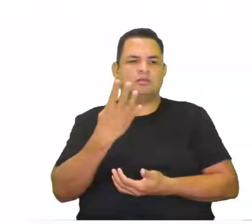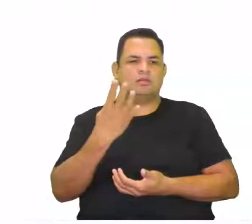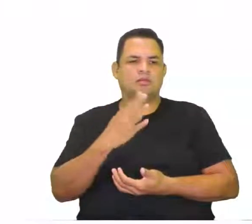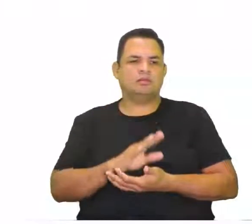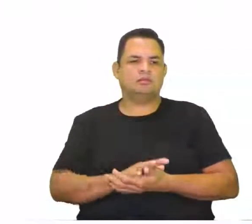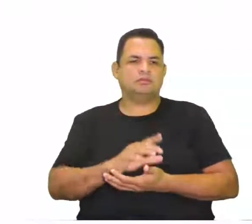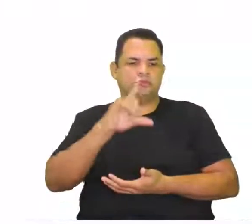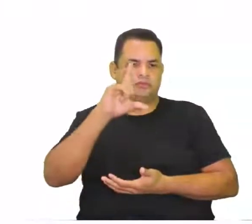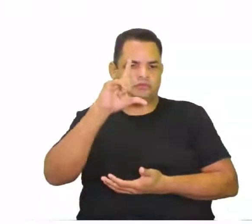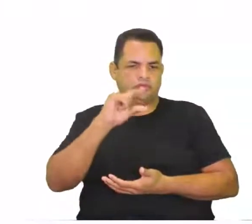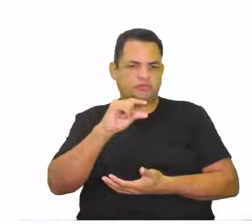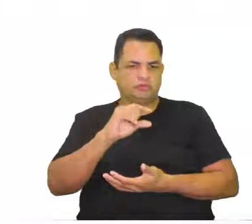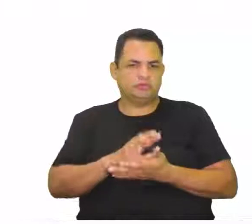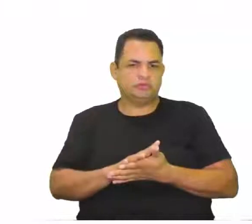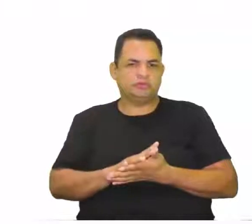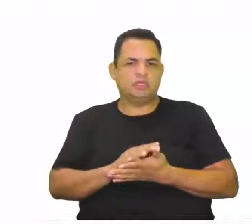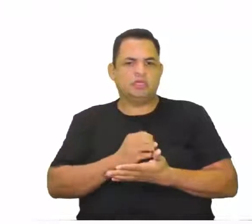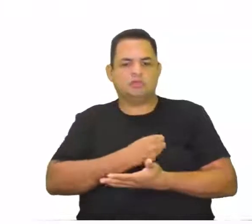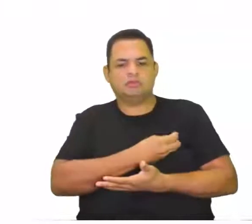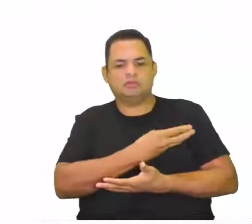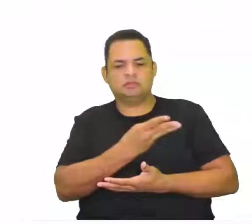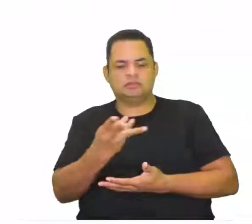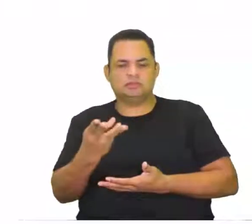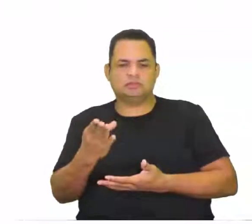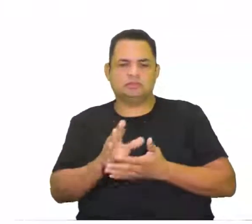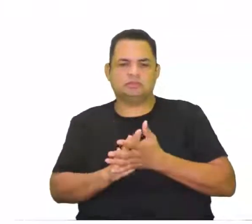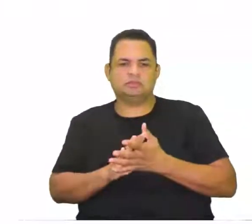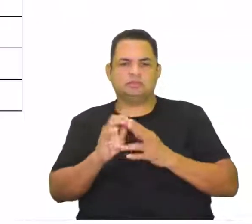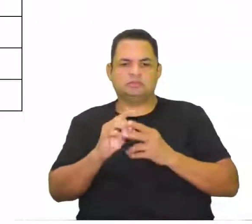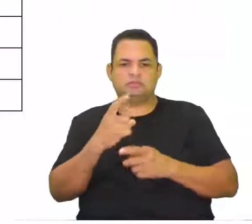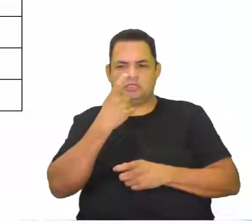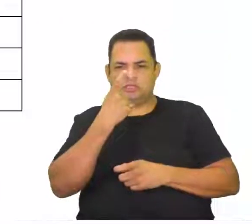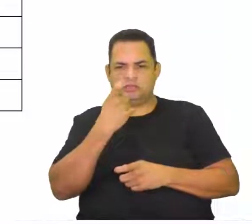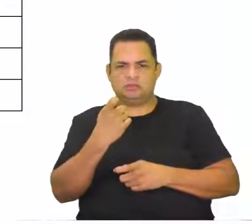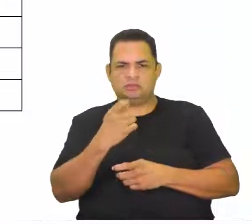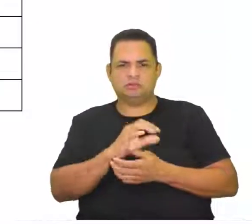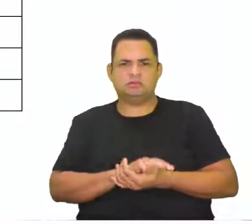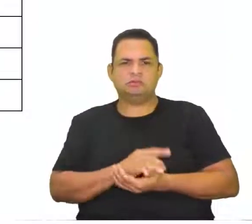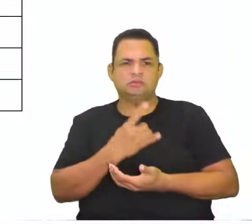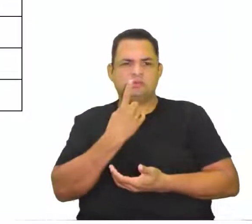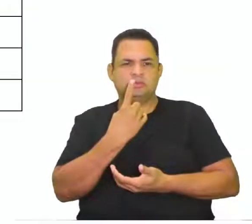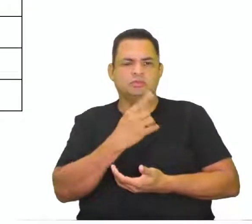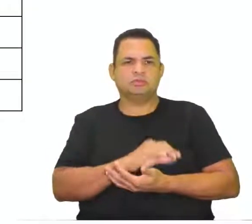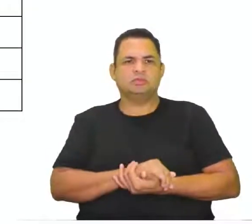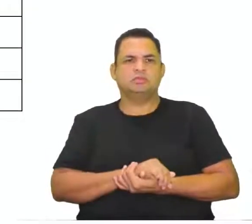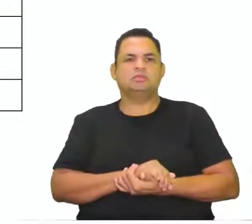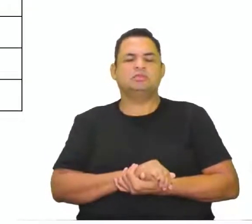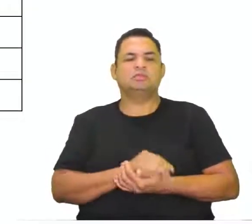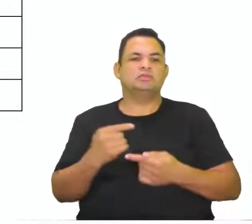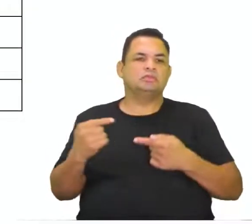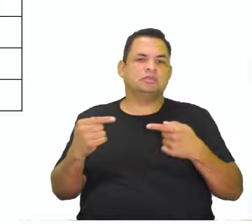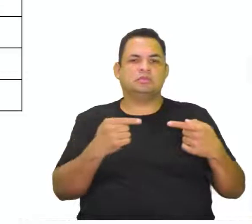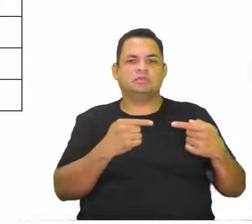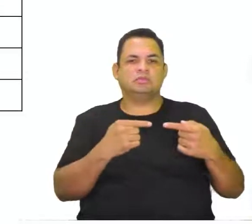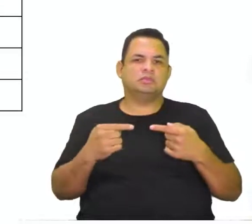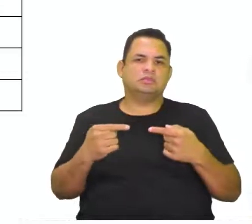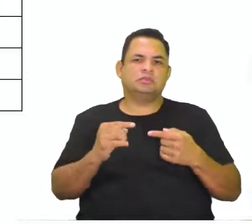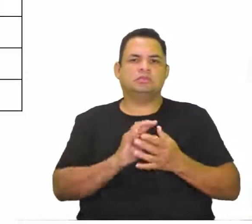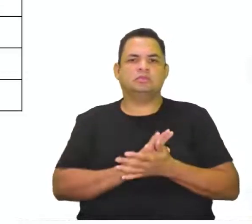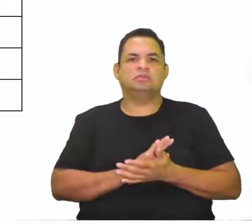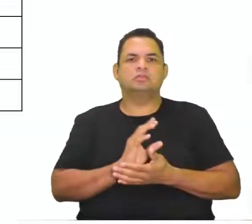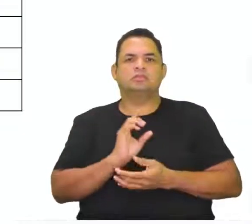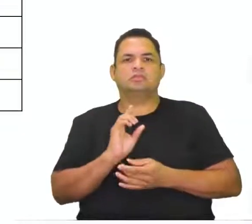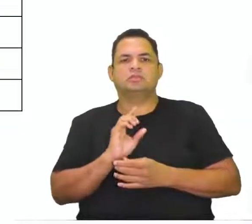vantagem, redução do volume de lixo. Aí observe agora o seguinte, a relação